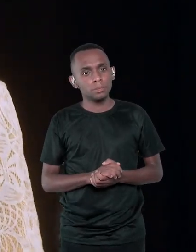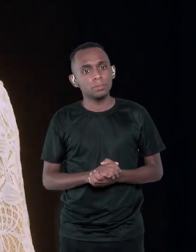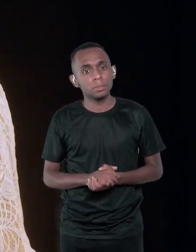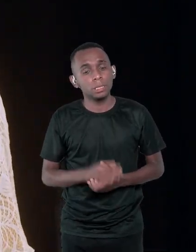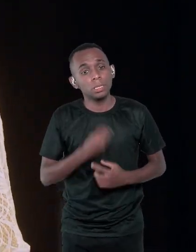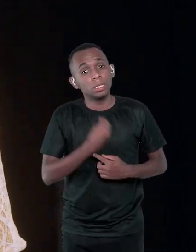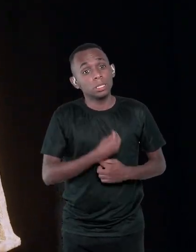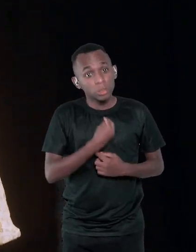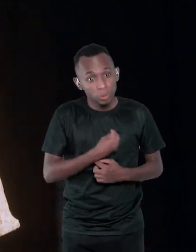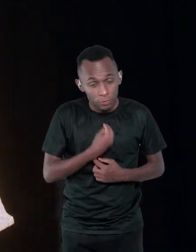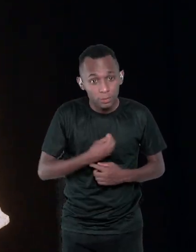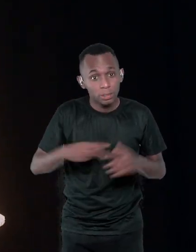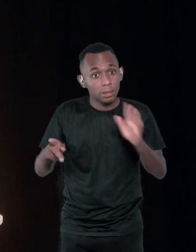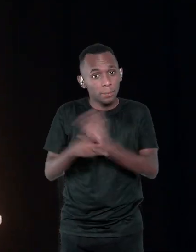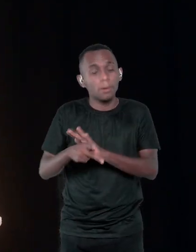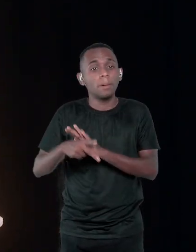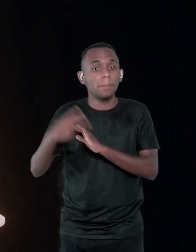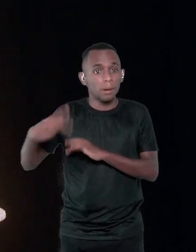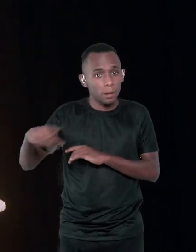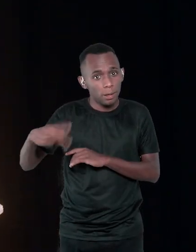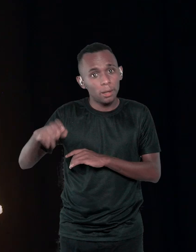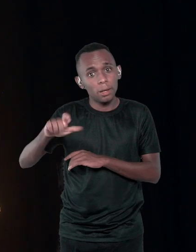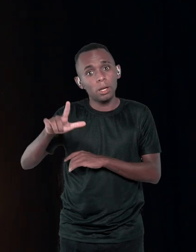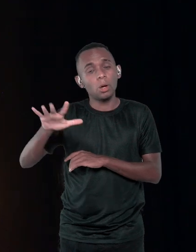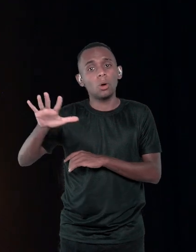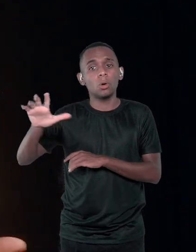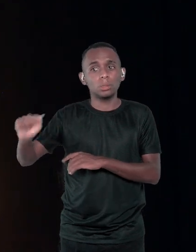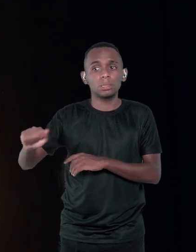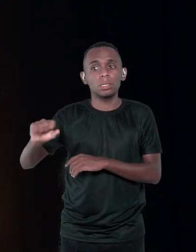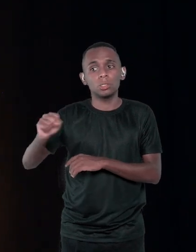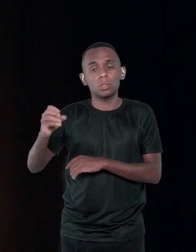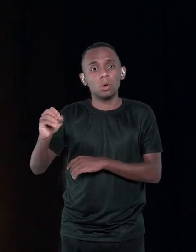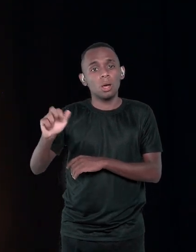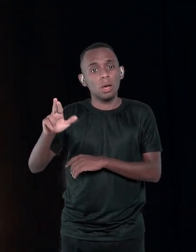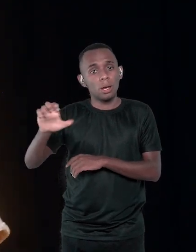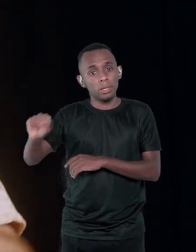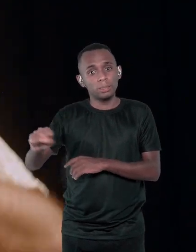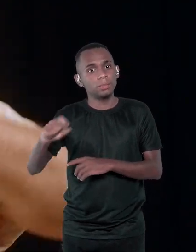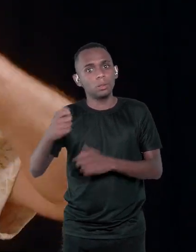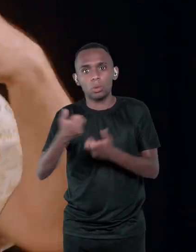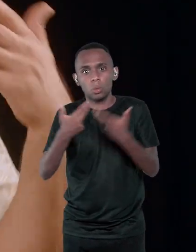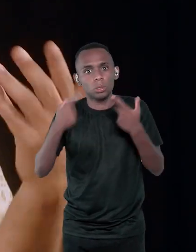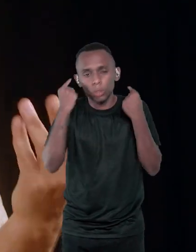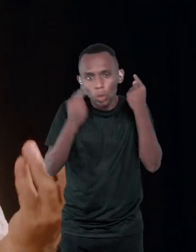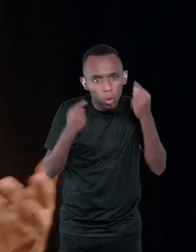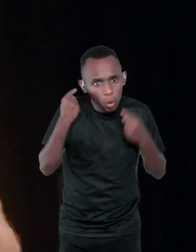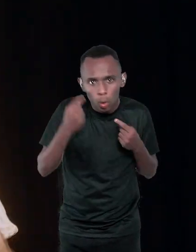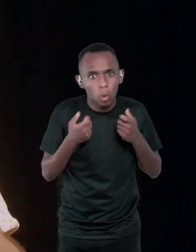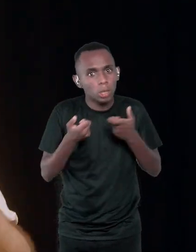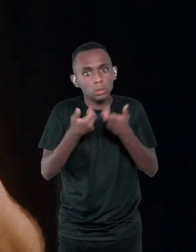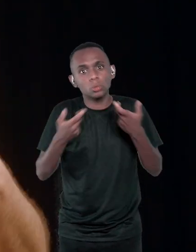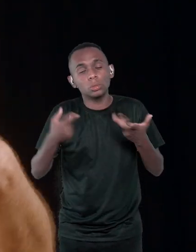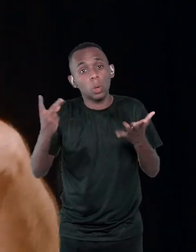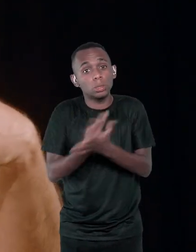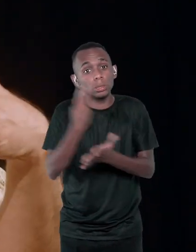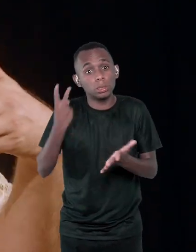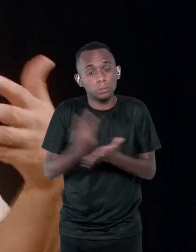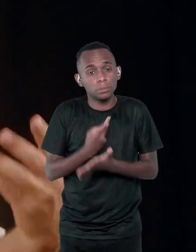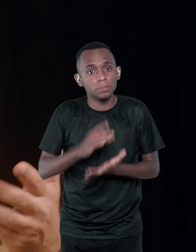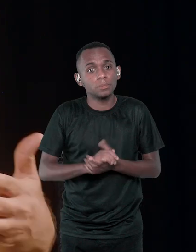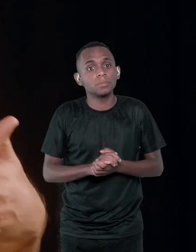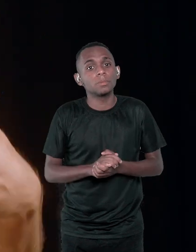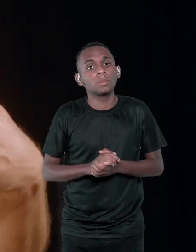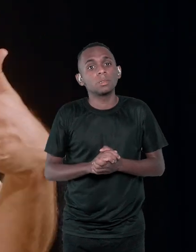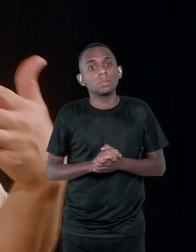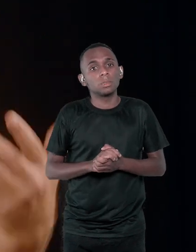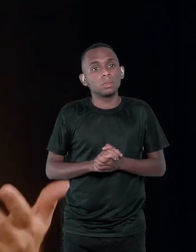uma vida como a da Elza Soares, que obviamente não é uma vida, é uma Ilíada, é uma coisa louca, né? 1000 coisas aconteceram,